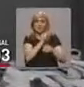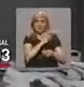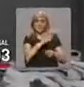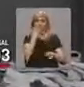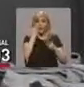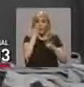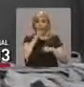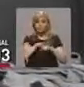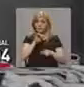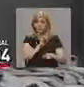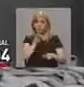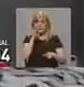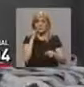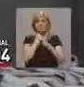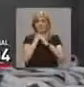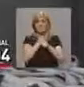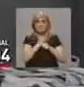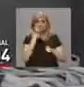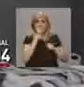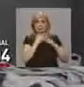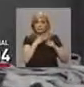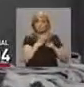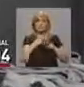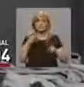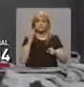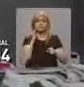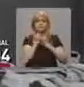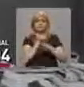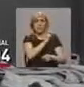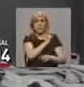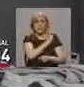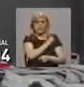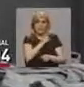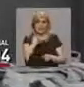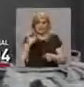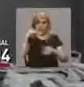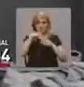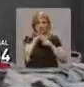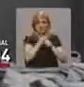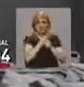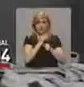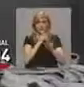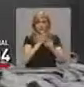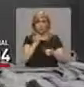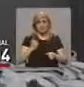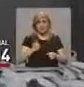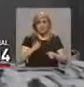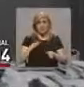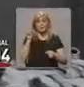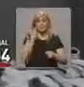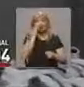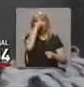sair, sabe, desde tinha que se trabalhar para 3 dias. Esta última casa onde estive, saí ao sábado, ou domingo,